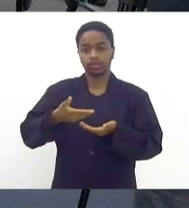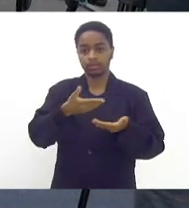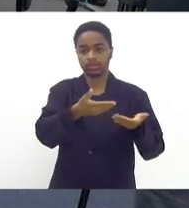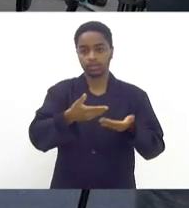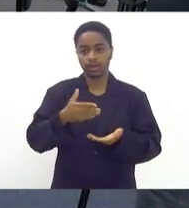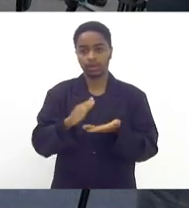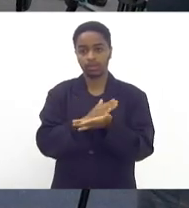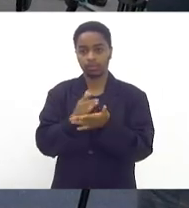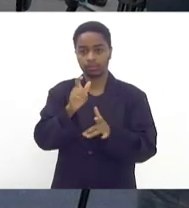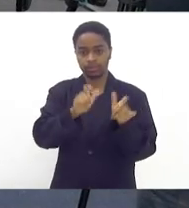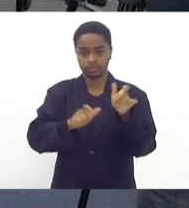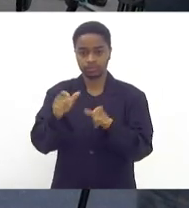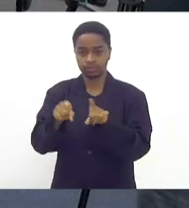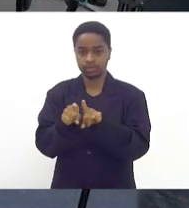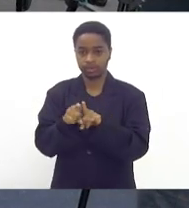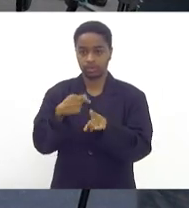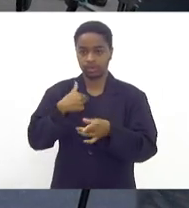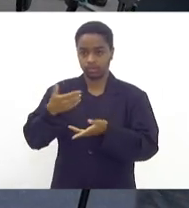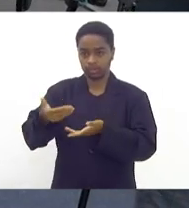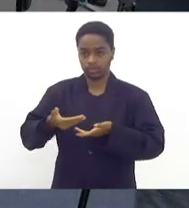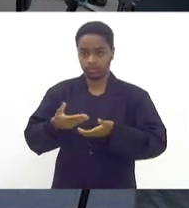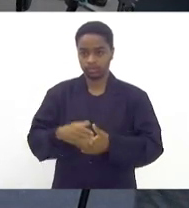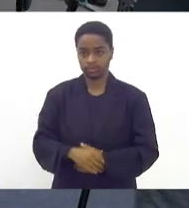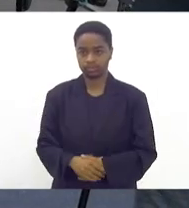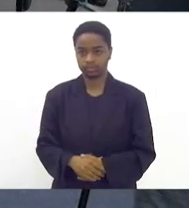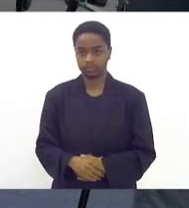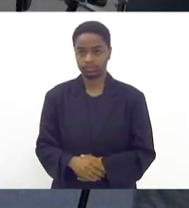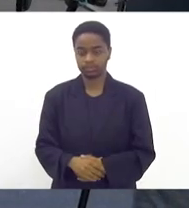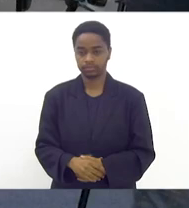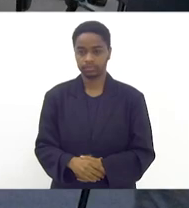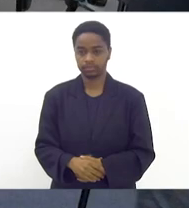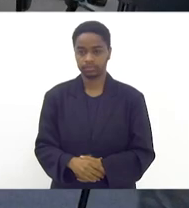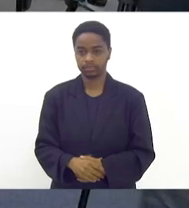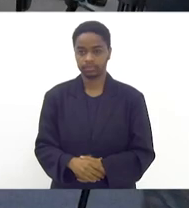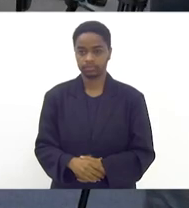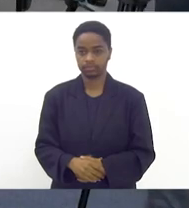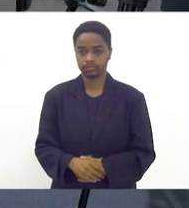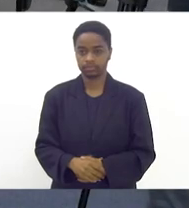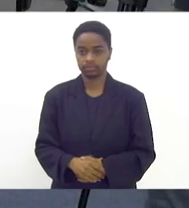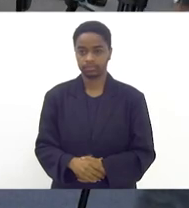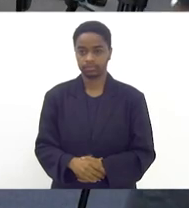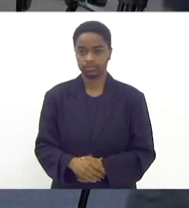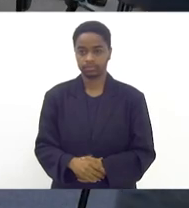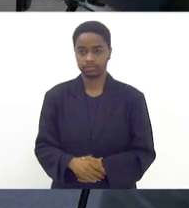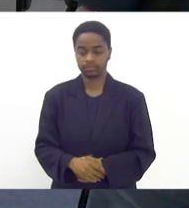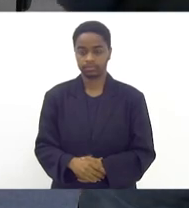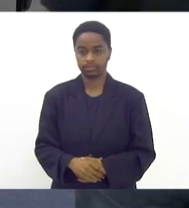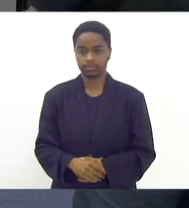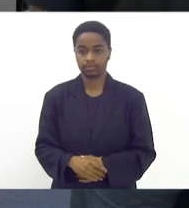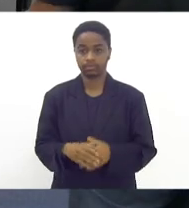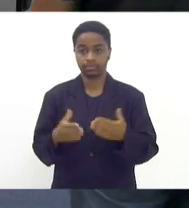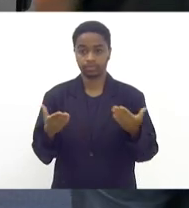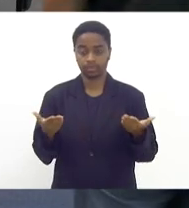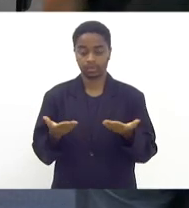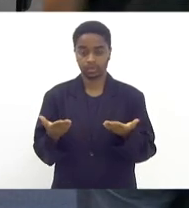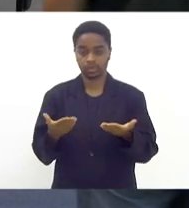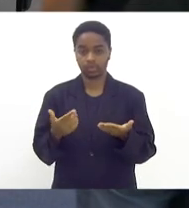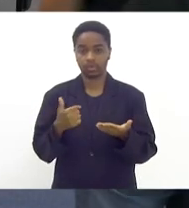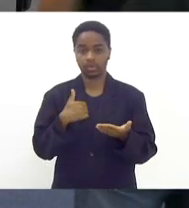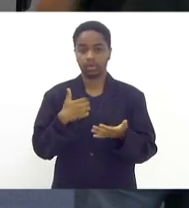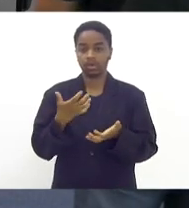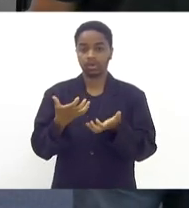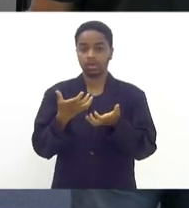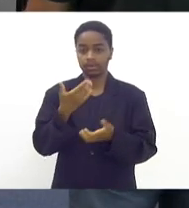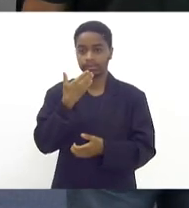de convidar por favor Vereador e e agora queria que o deputado